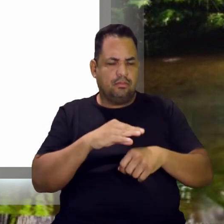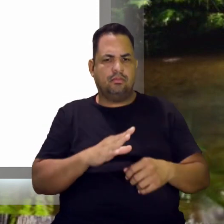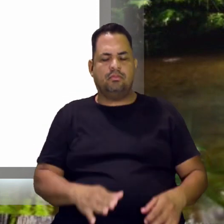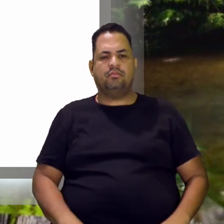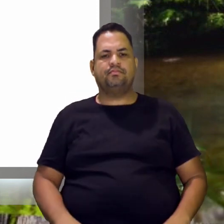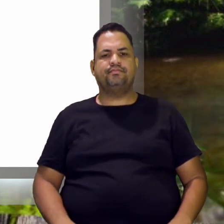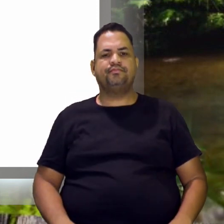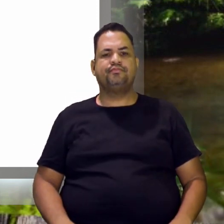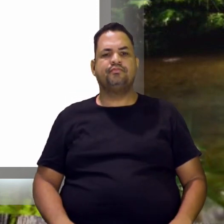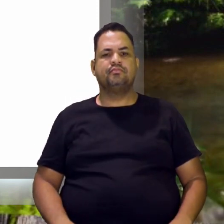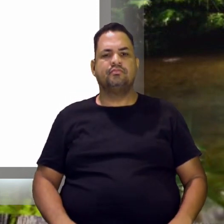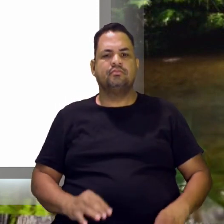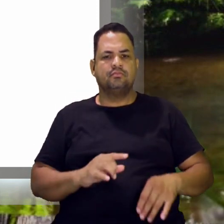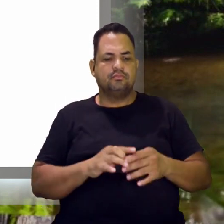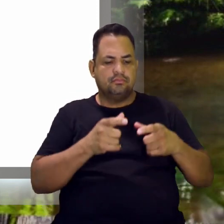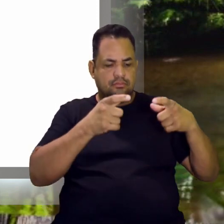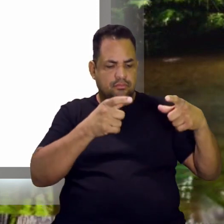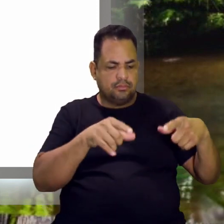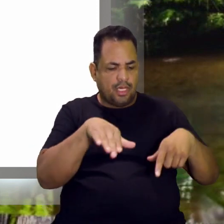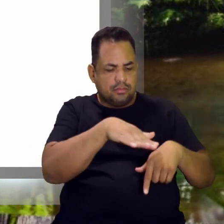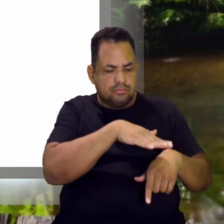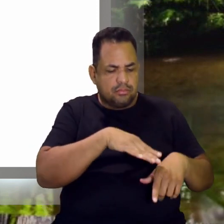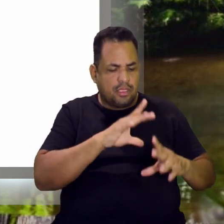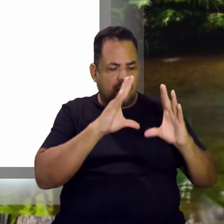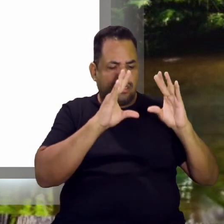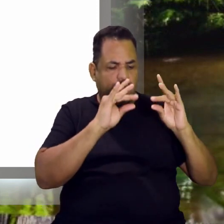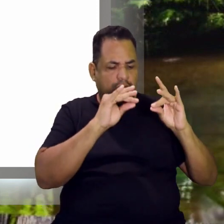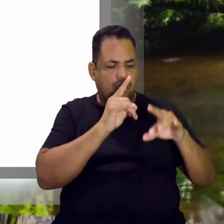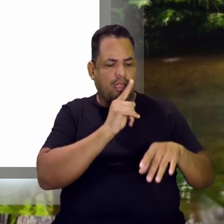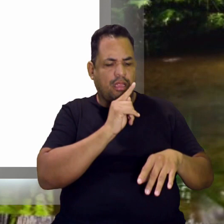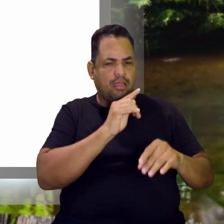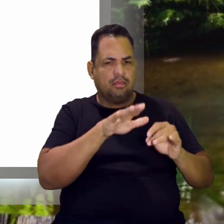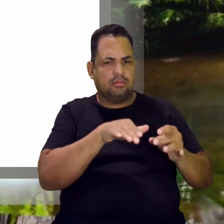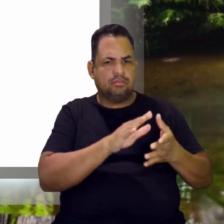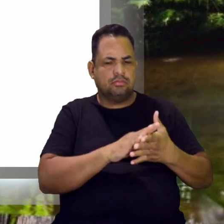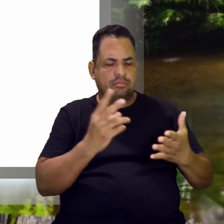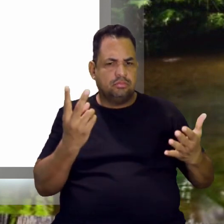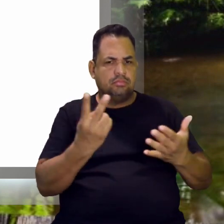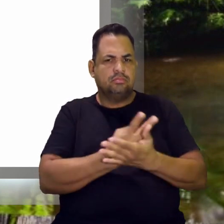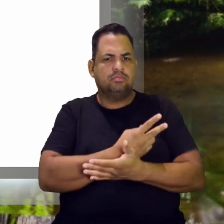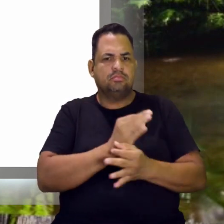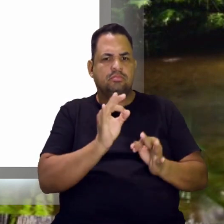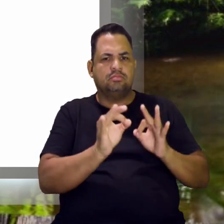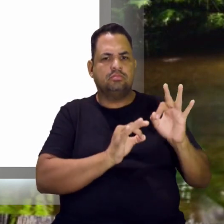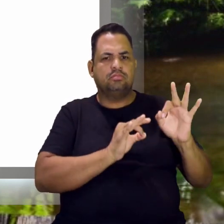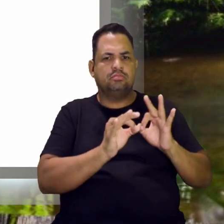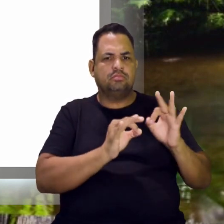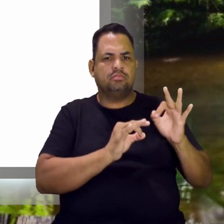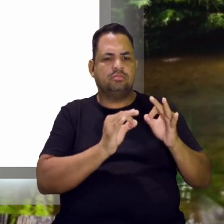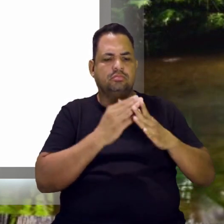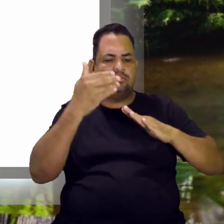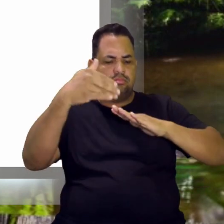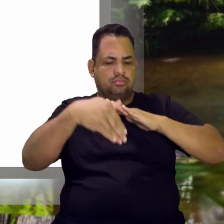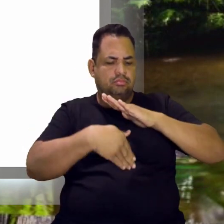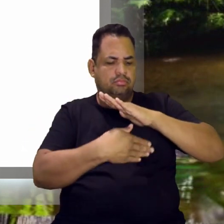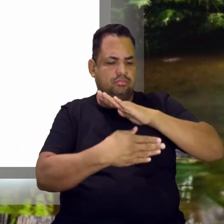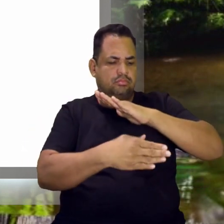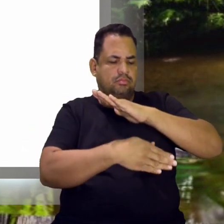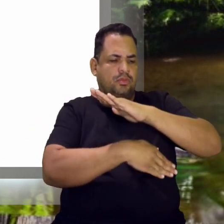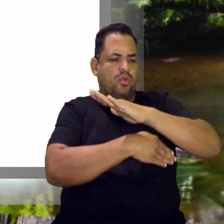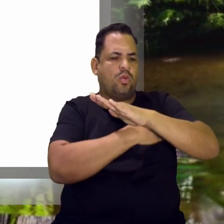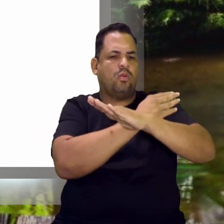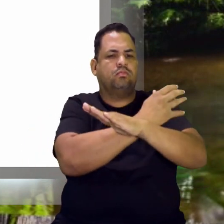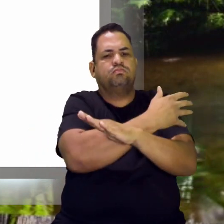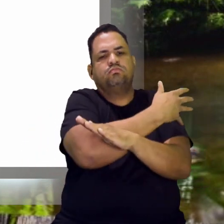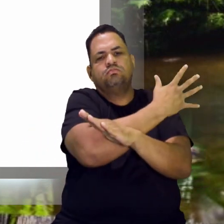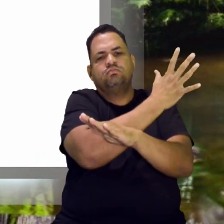tal. Ali naquela poça de lama, está acontecendo a formação de um ecossistema, tá bom?